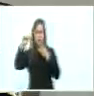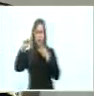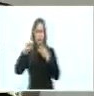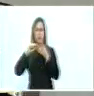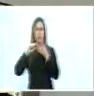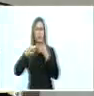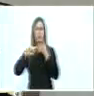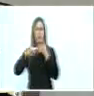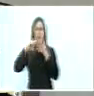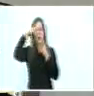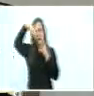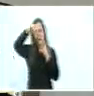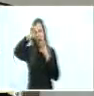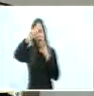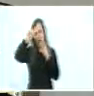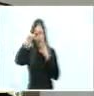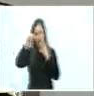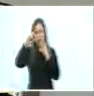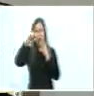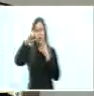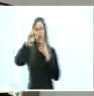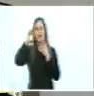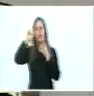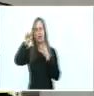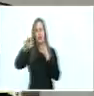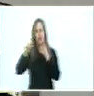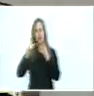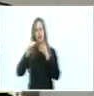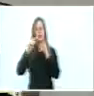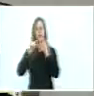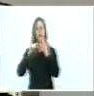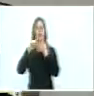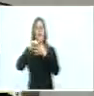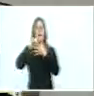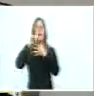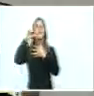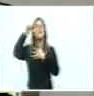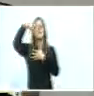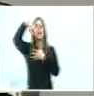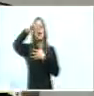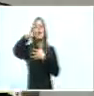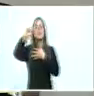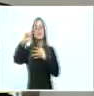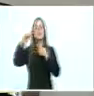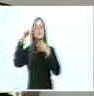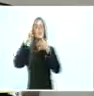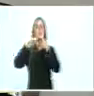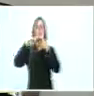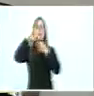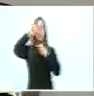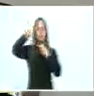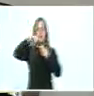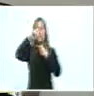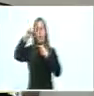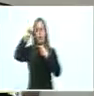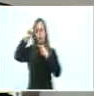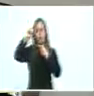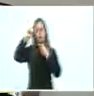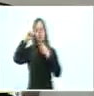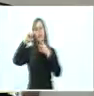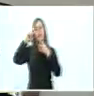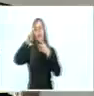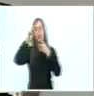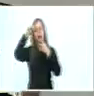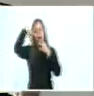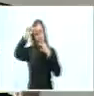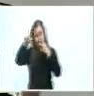Dias, Maria da Glória Silva, Matilde Maria da Silva, João Paulo Ferreira, Ronaldo Rodrigues,